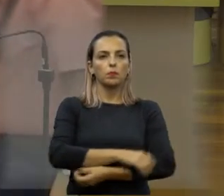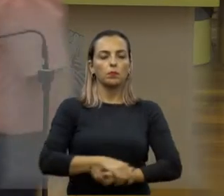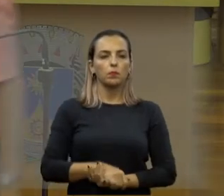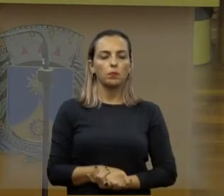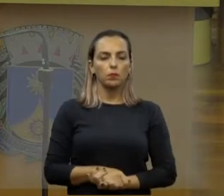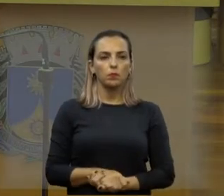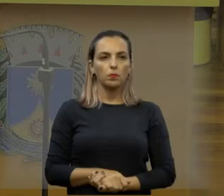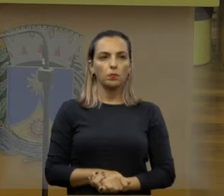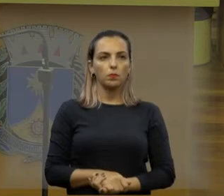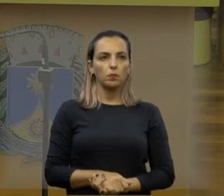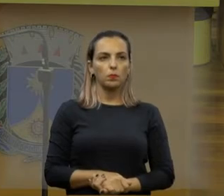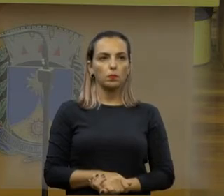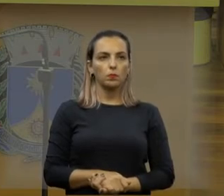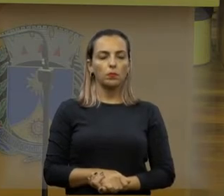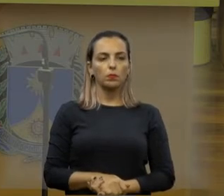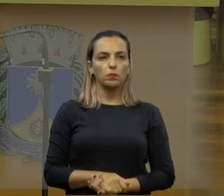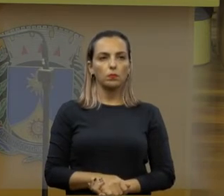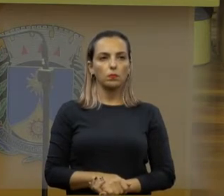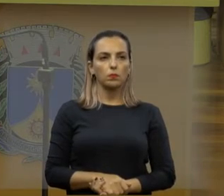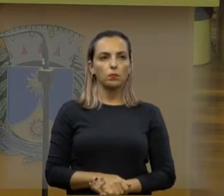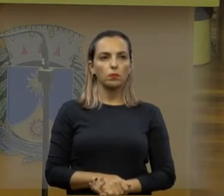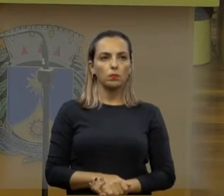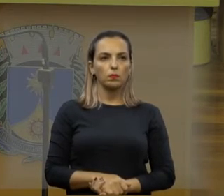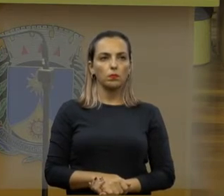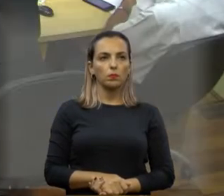o melhor Vereador Gerson